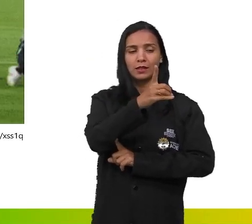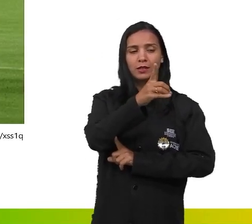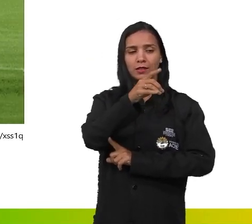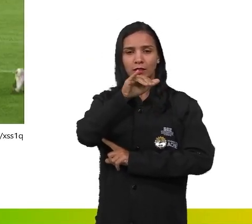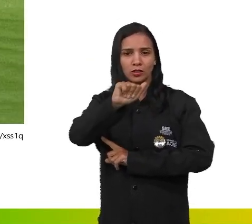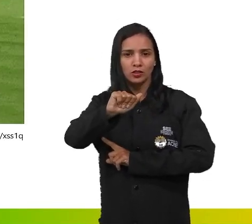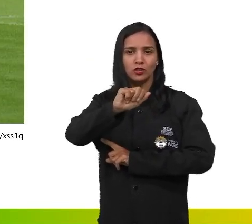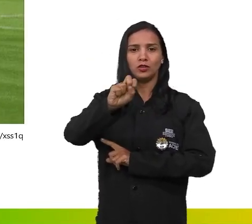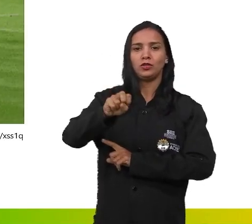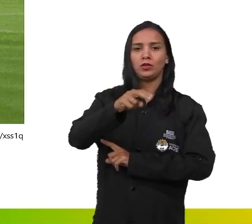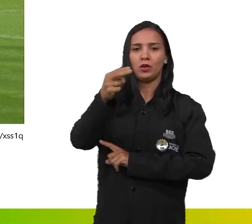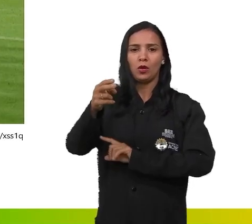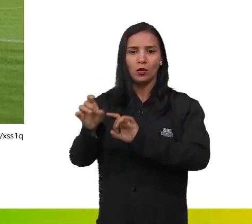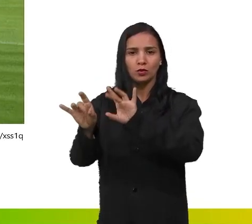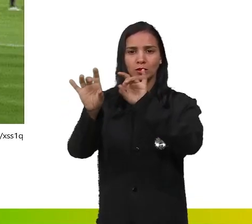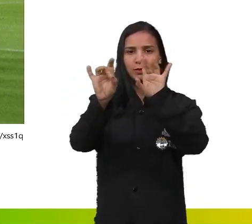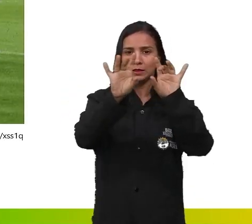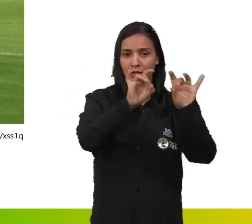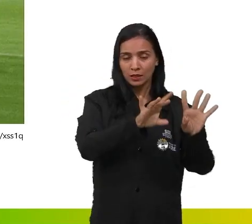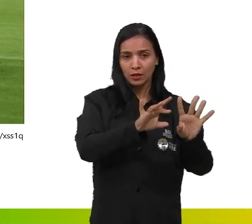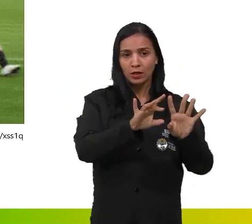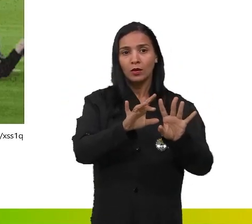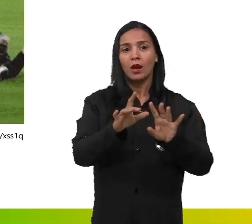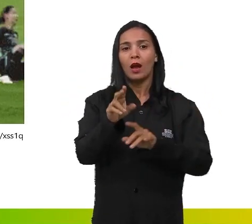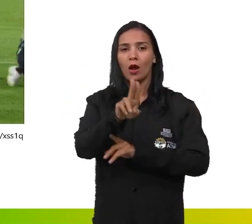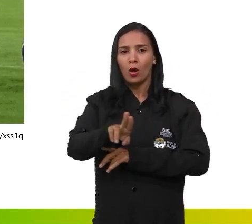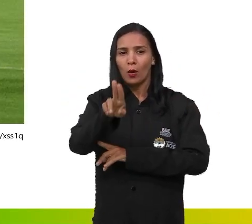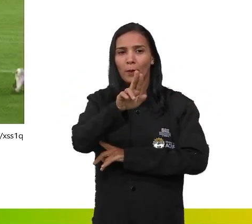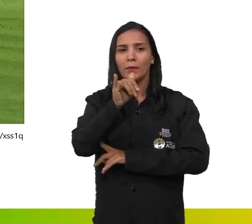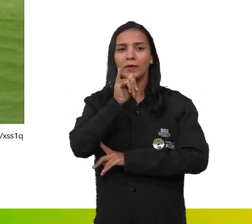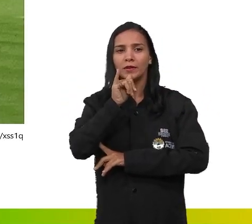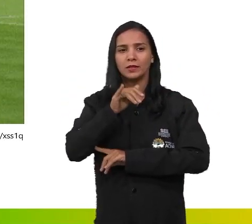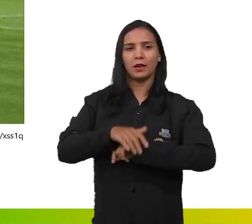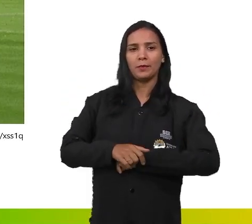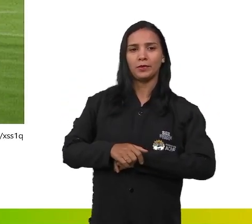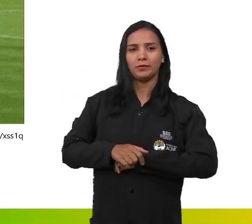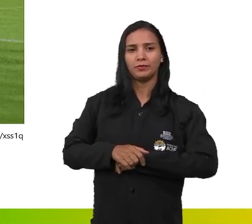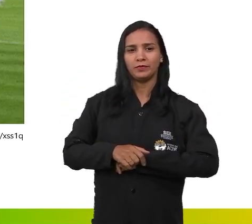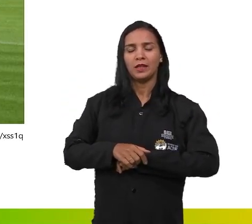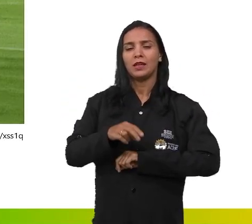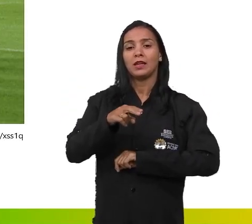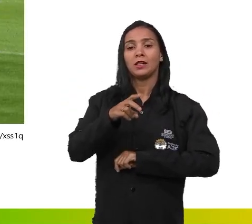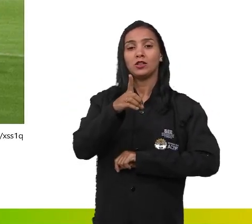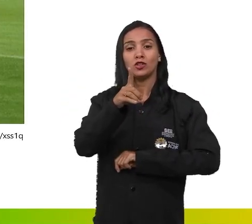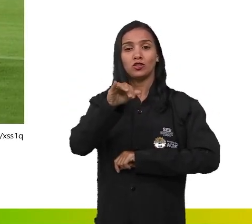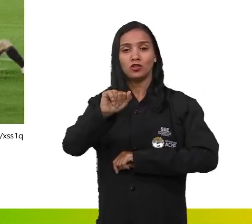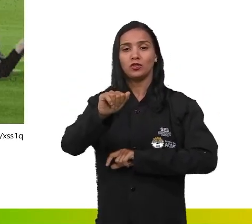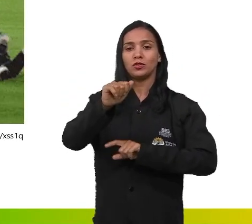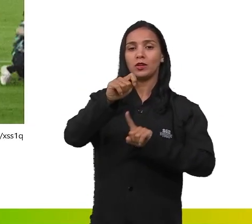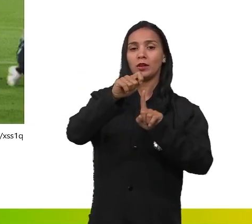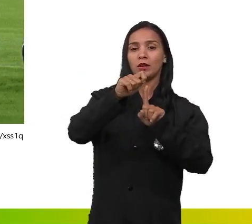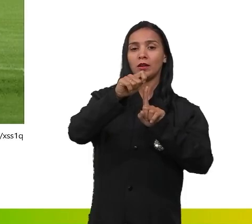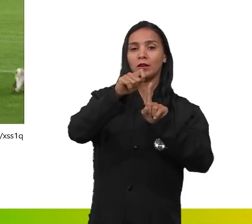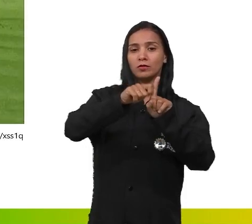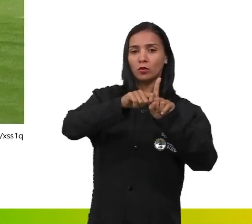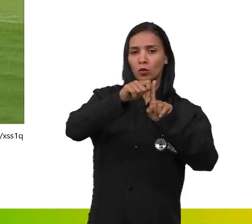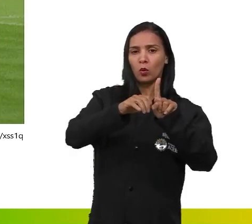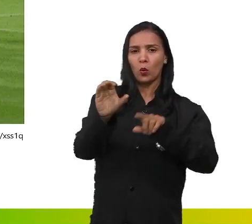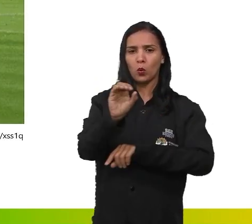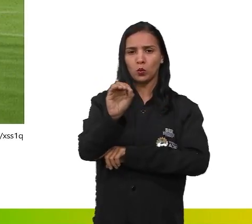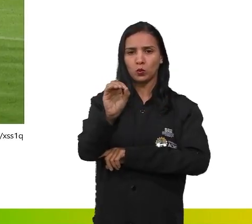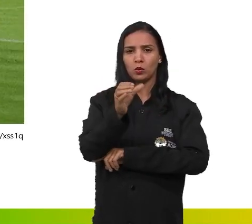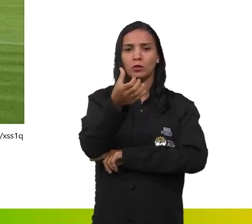Data específica, on October 6th, no dia 6 de outubro. My friend's birthday is